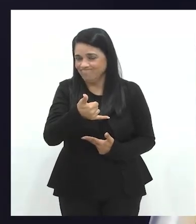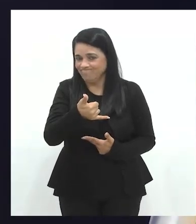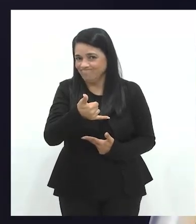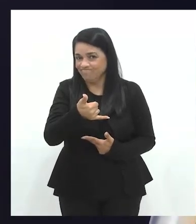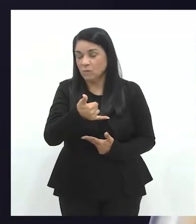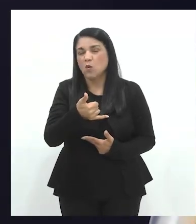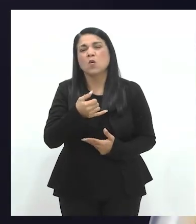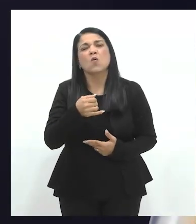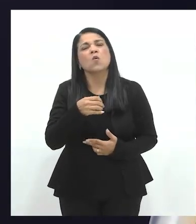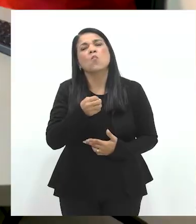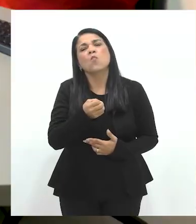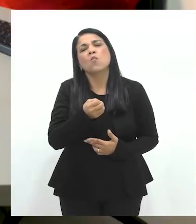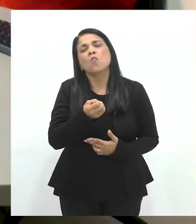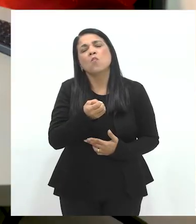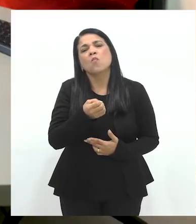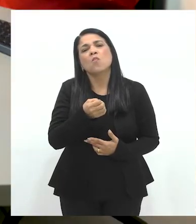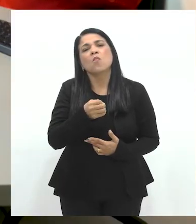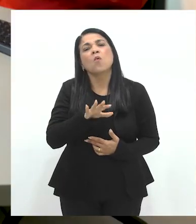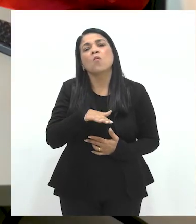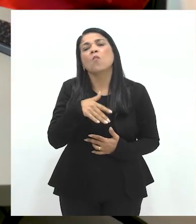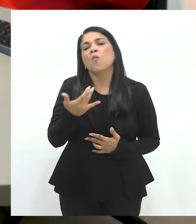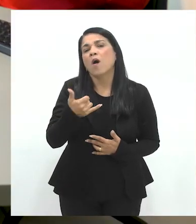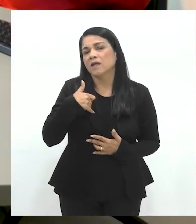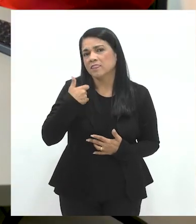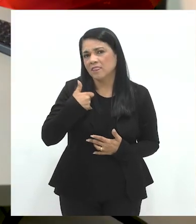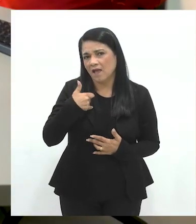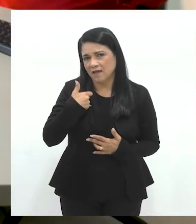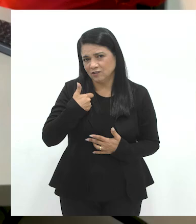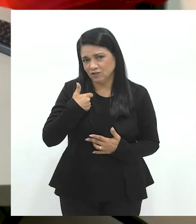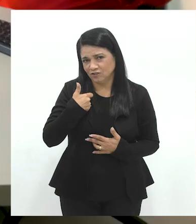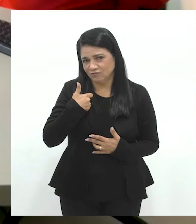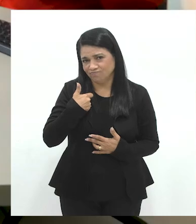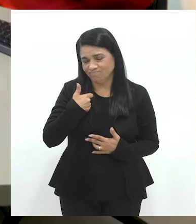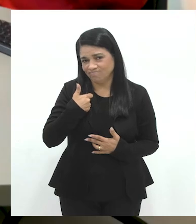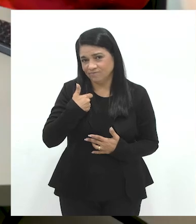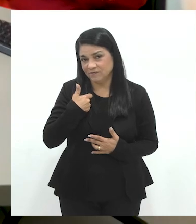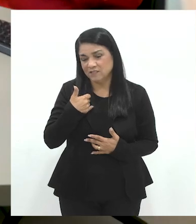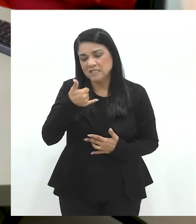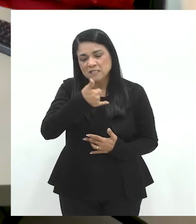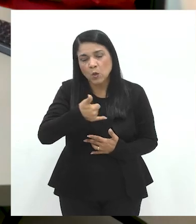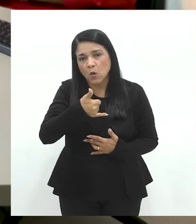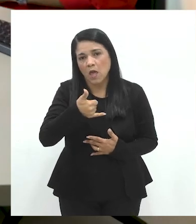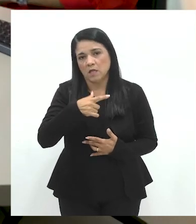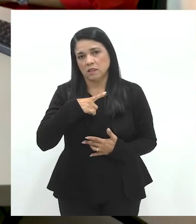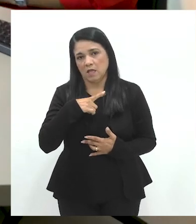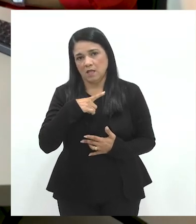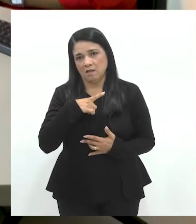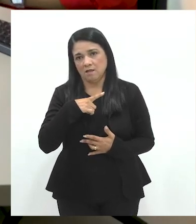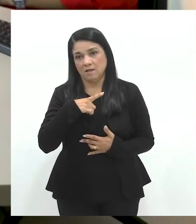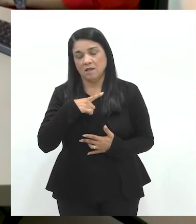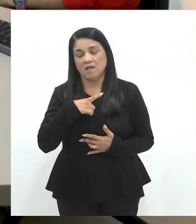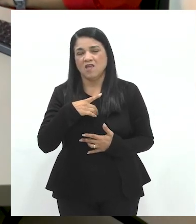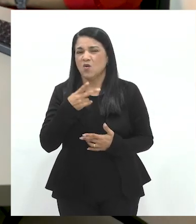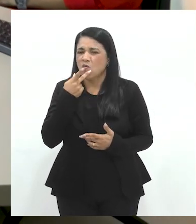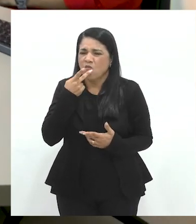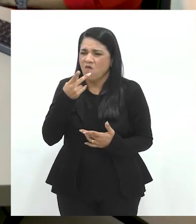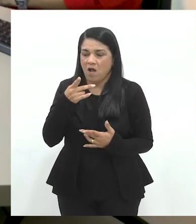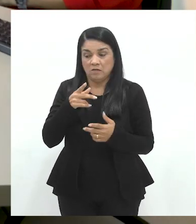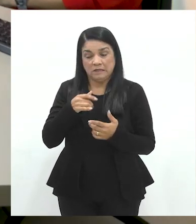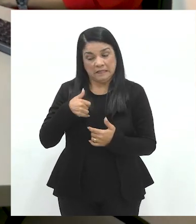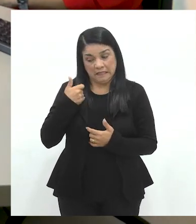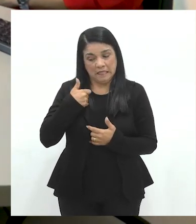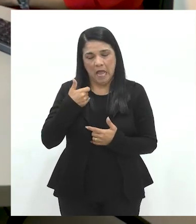É. Não tem Quantos maturidade. Não anos tem tem? maturidade. Qual é a idade mínima para se ter um aparelho celular? Olha, eu não digo em